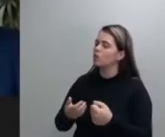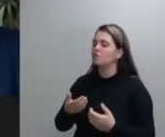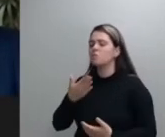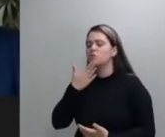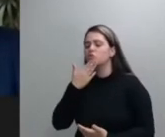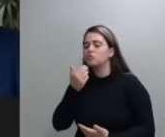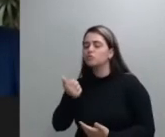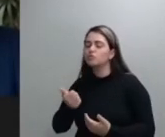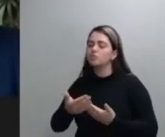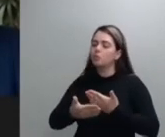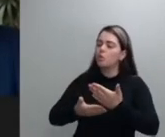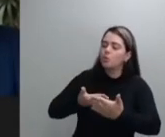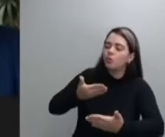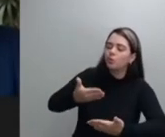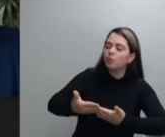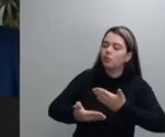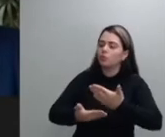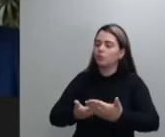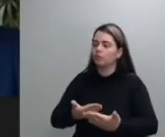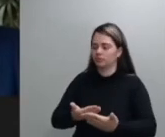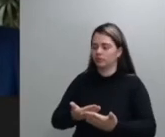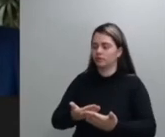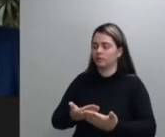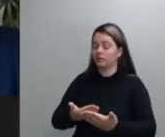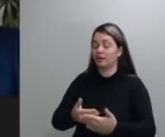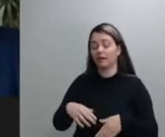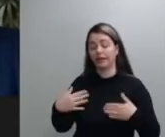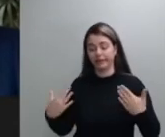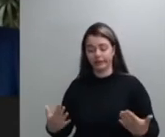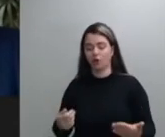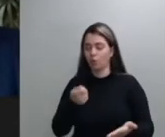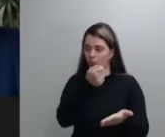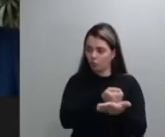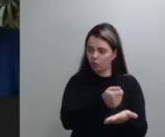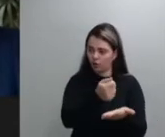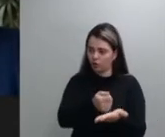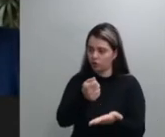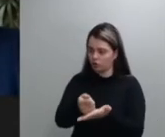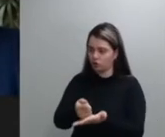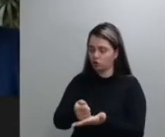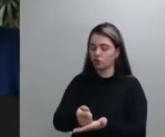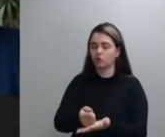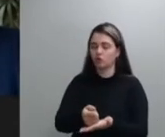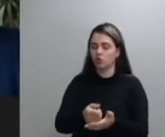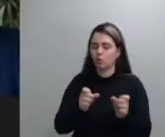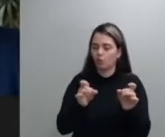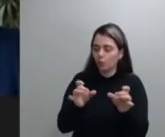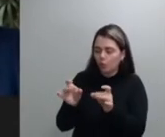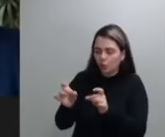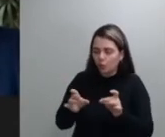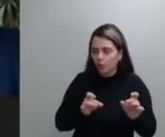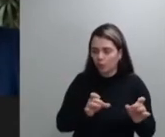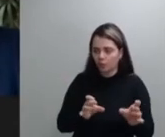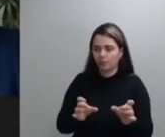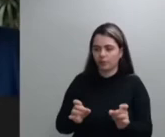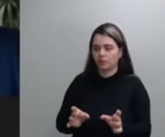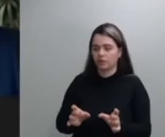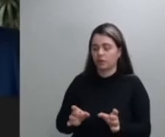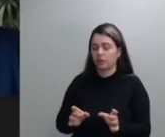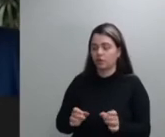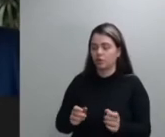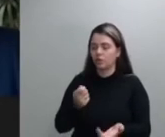distinto então o registro de comércio da ajuda comercial é para as empresas comerciais